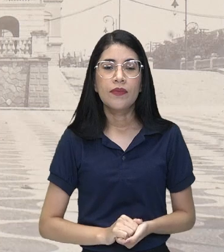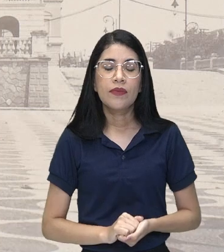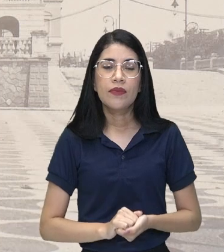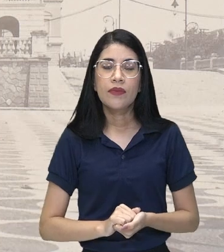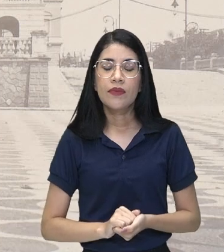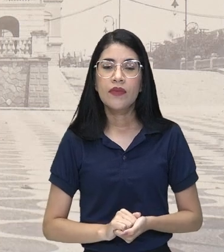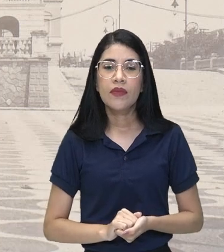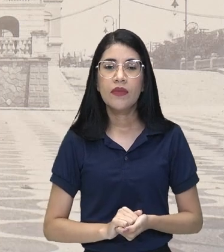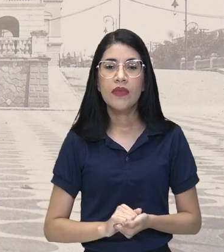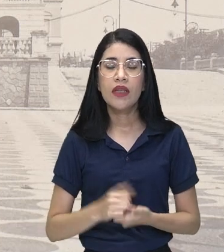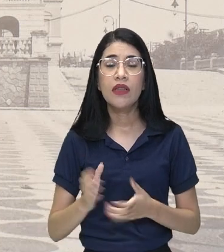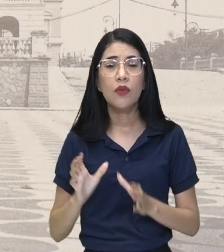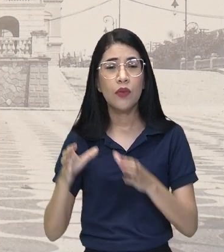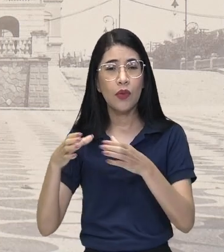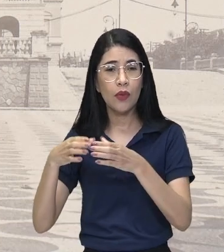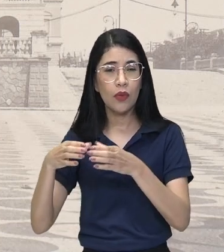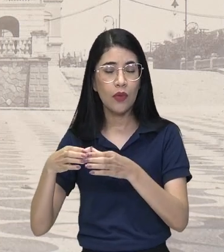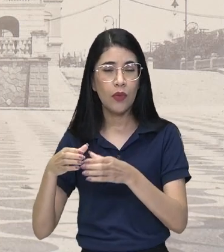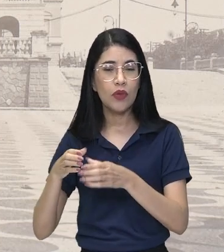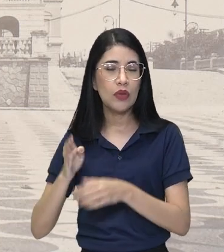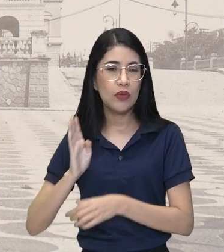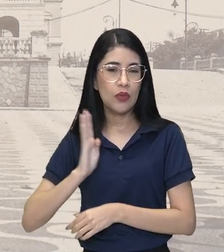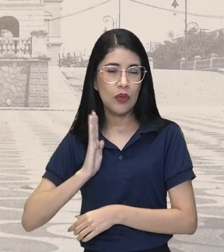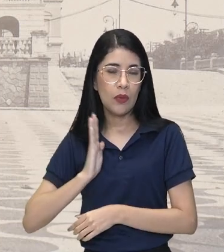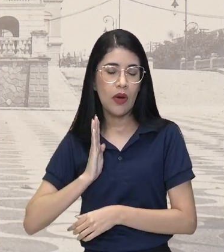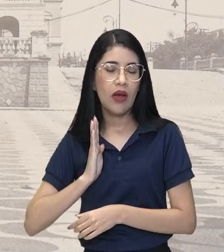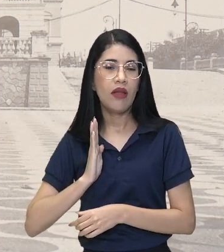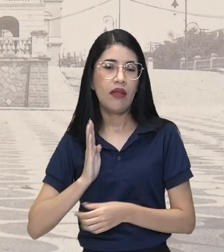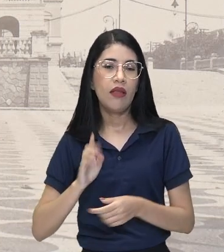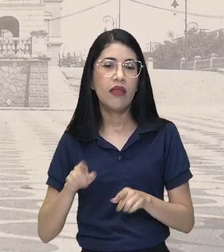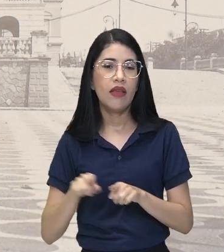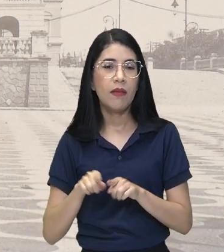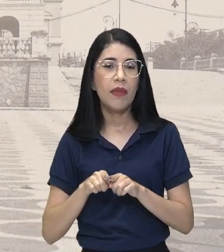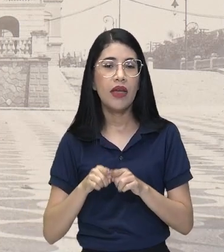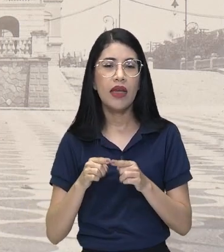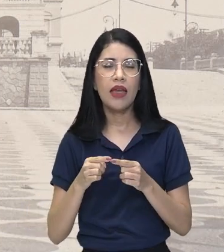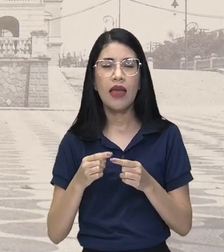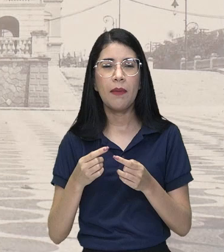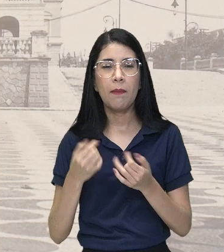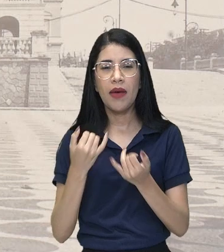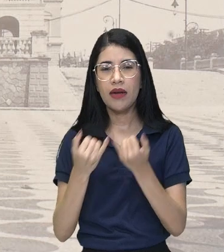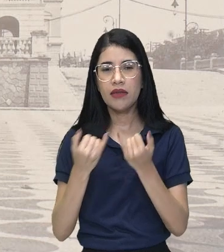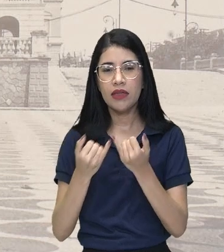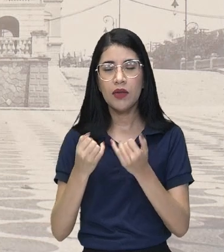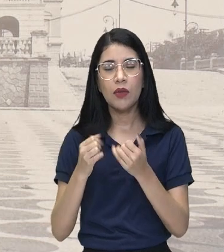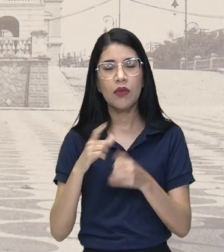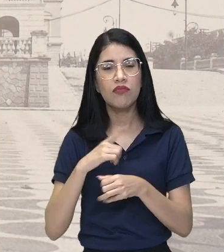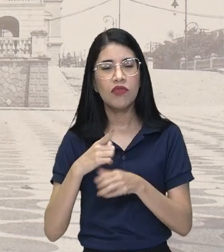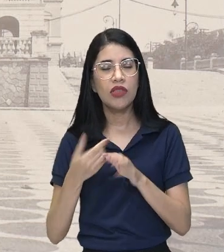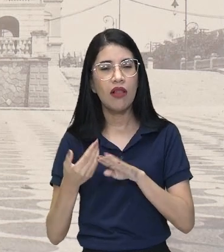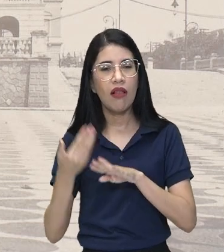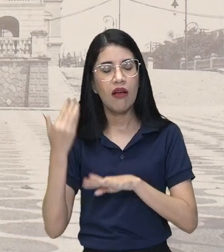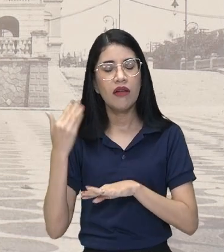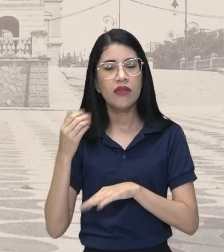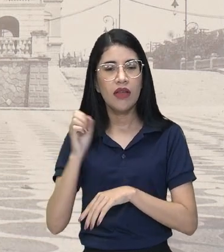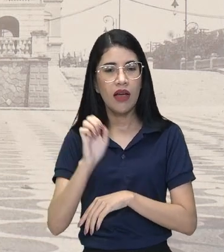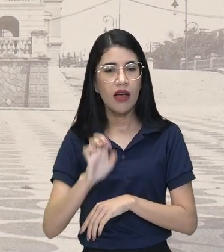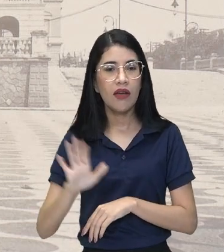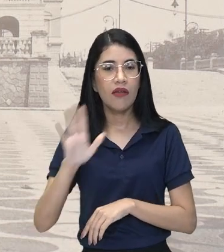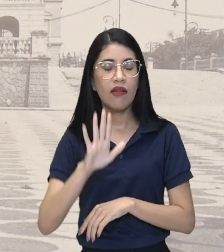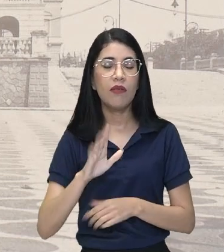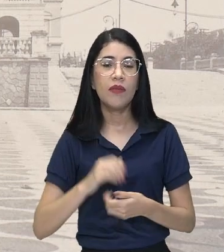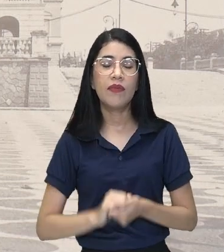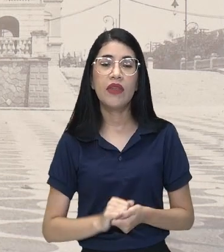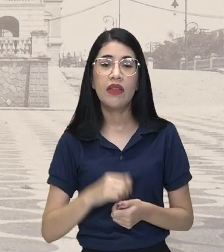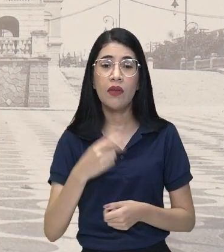os barões queriam algo que retratasse também lá na Europa. E o Amazonas foi justamente escolhido,